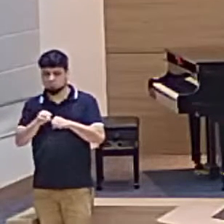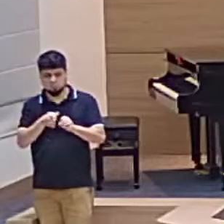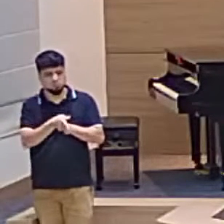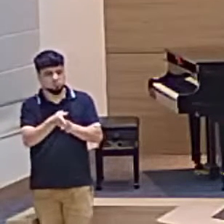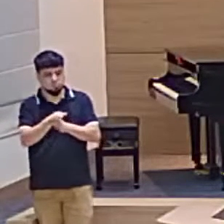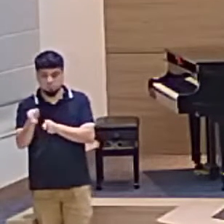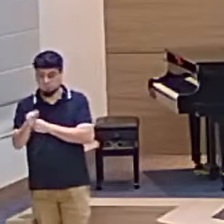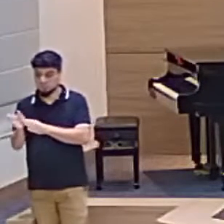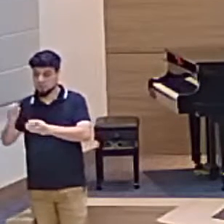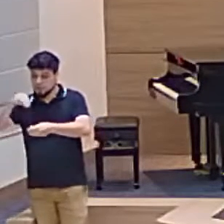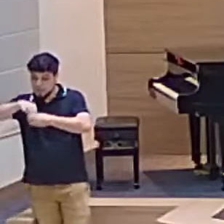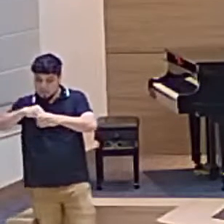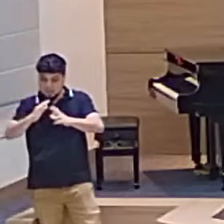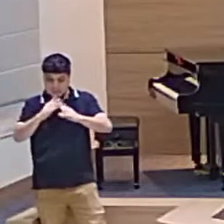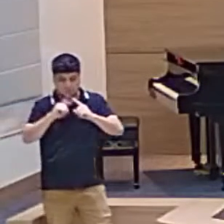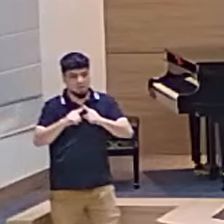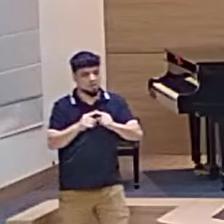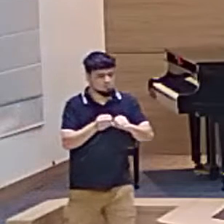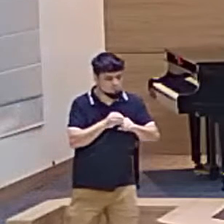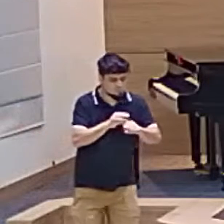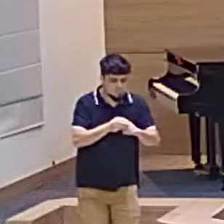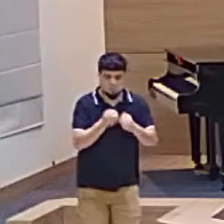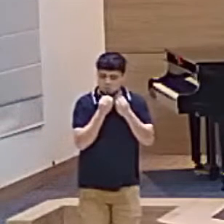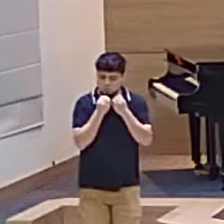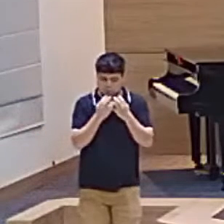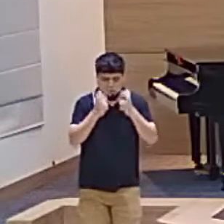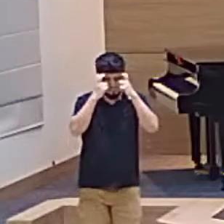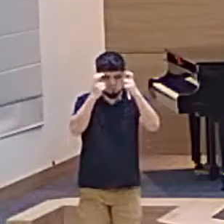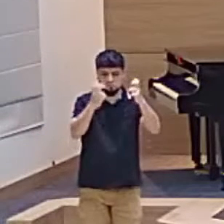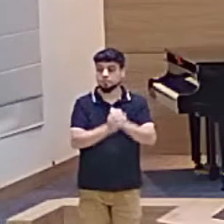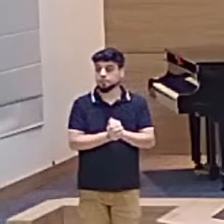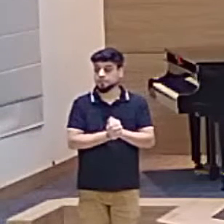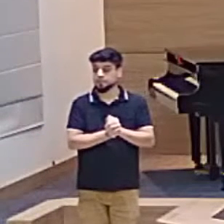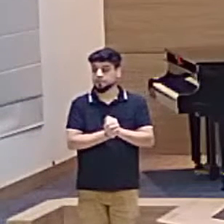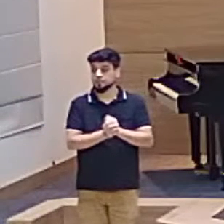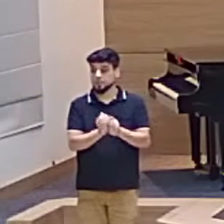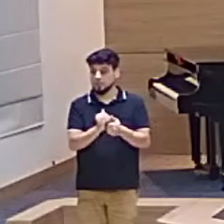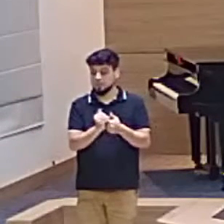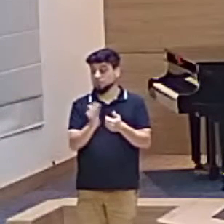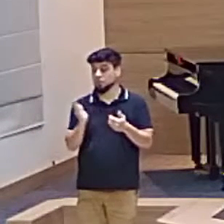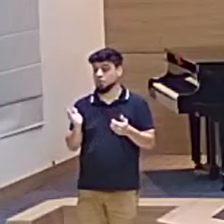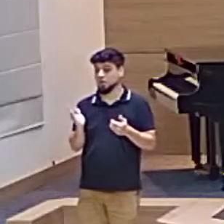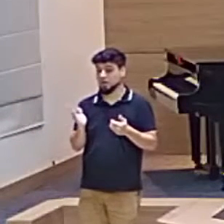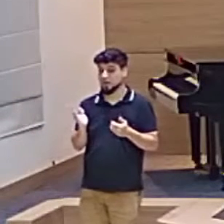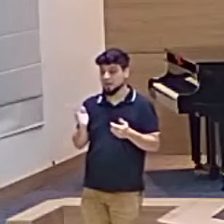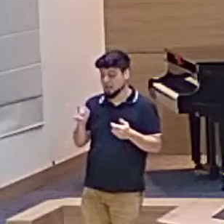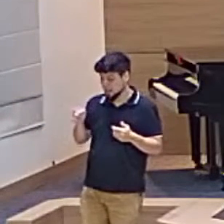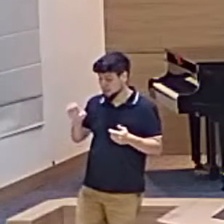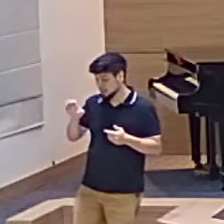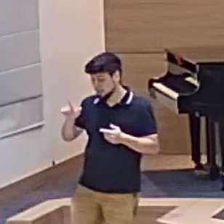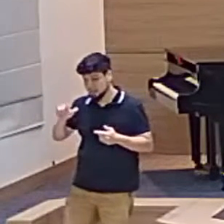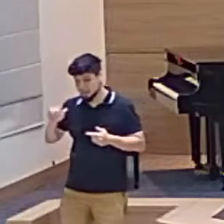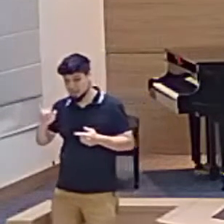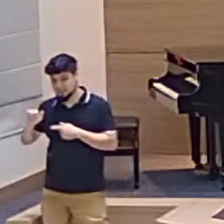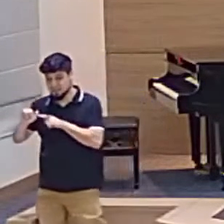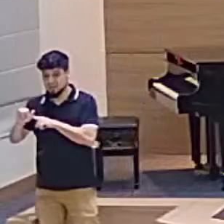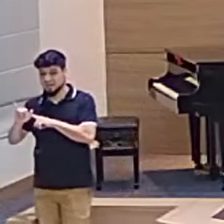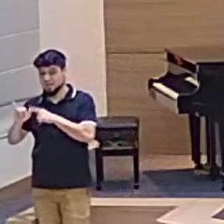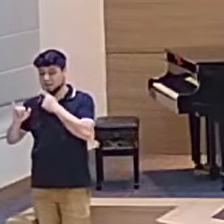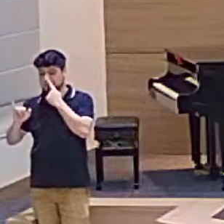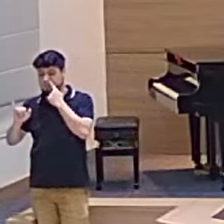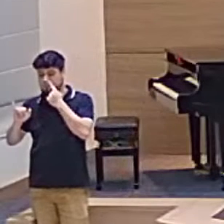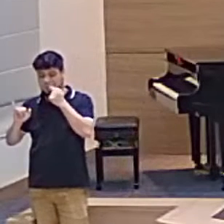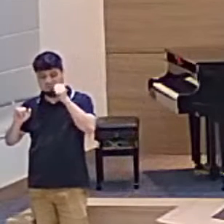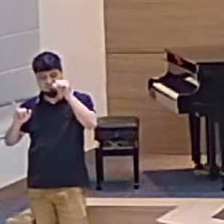era o cara é mais fora da igreja foi o pior pai que Israel